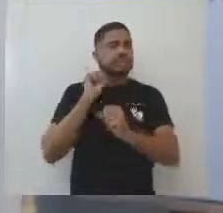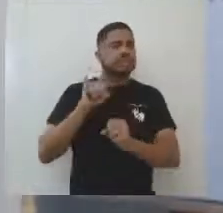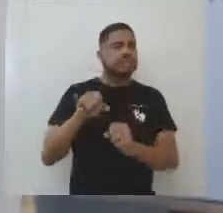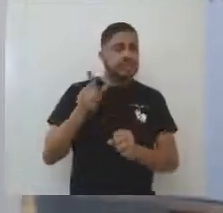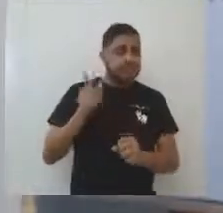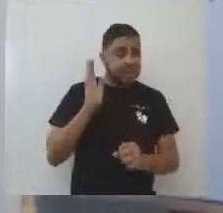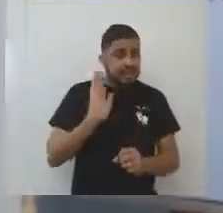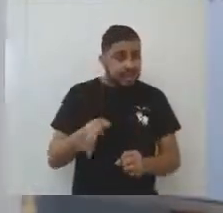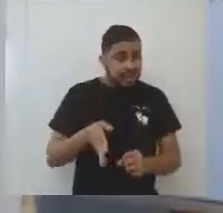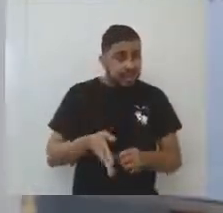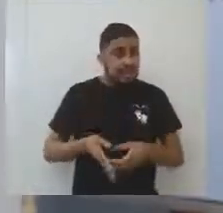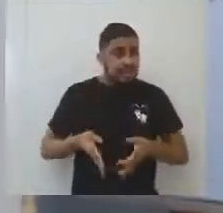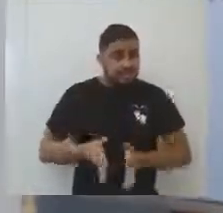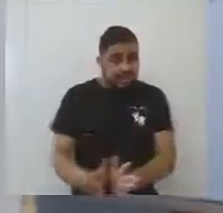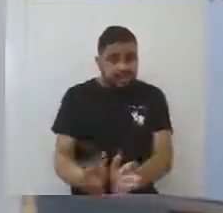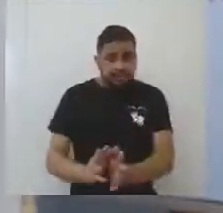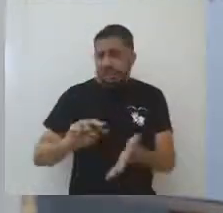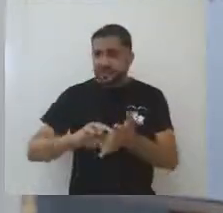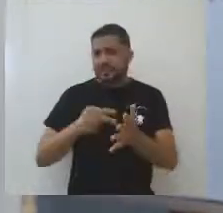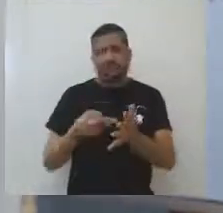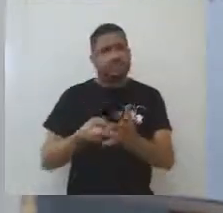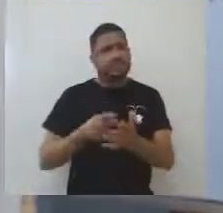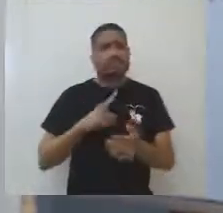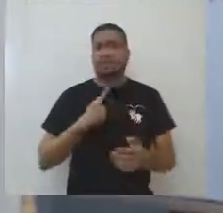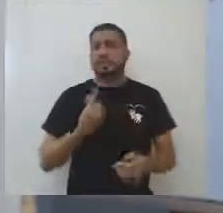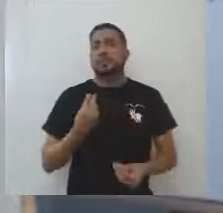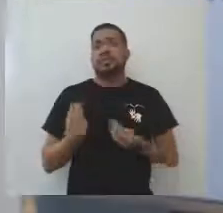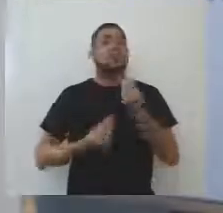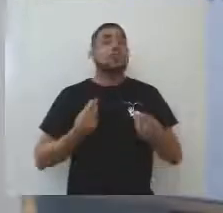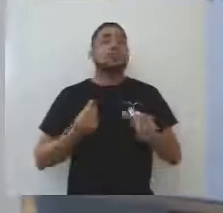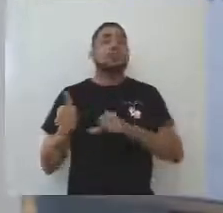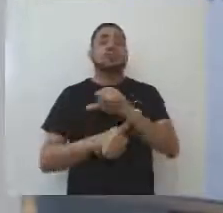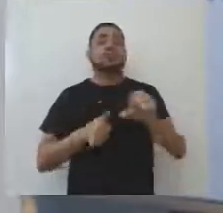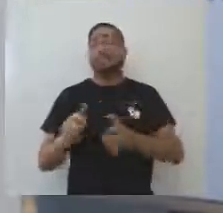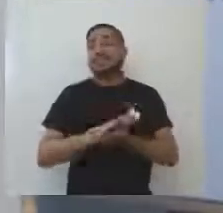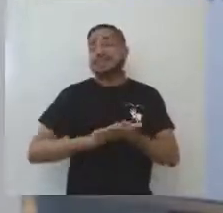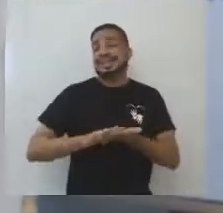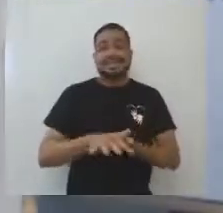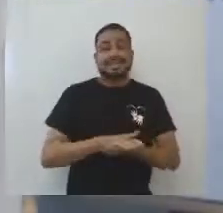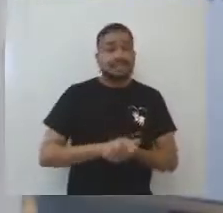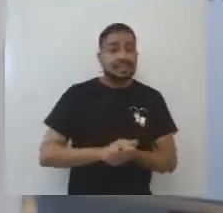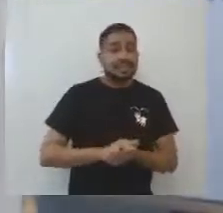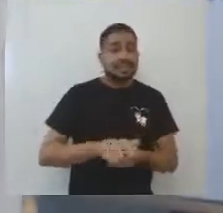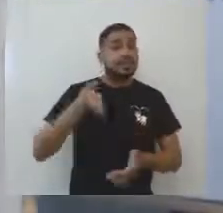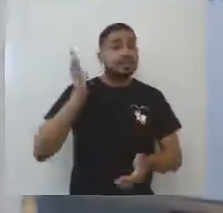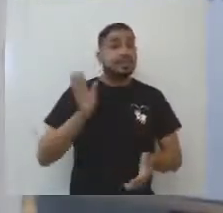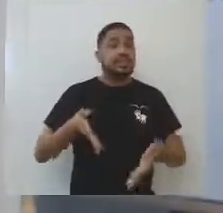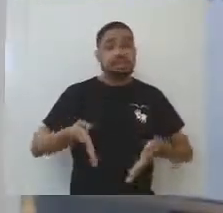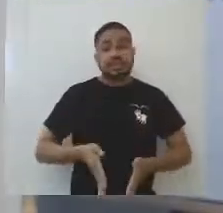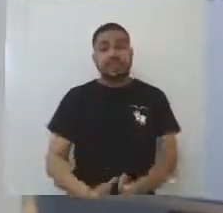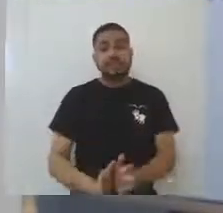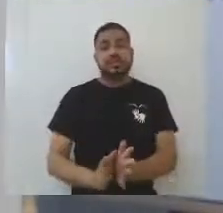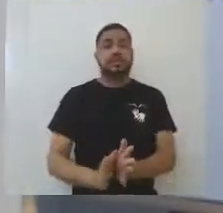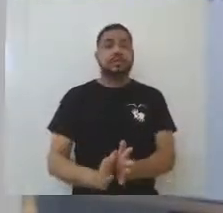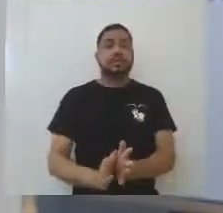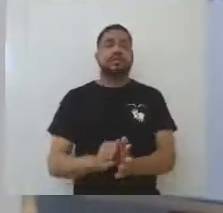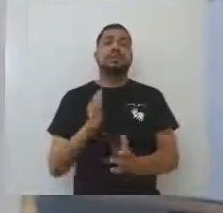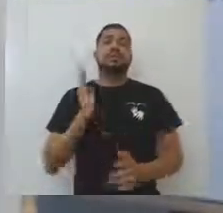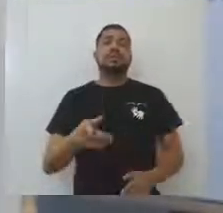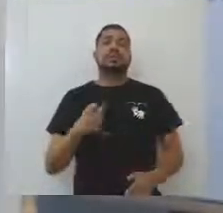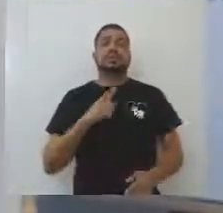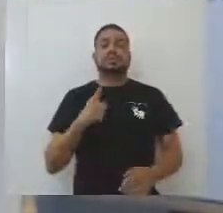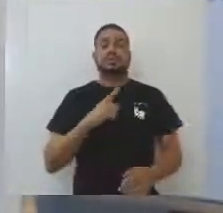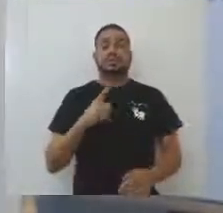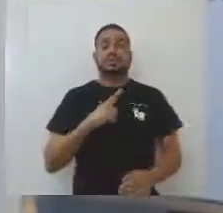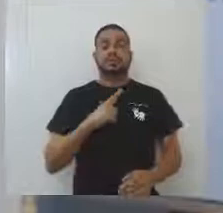nasceu, monstrinho, significa que não tem como mais mudar nada. Vê, ela já nasceu. Ela já existe. E